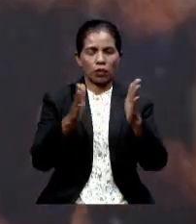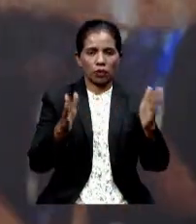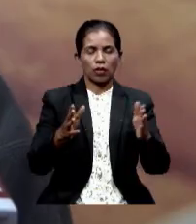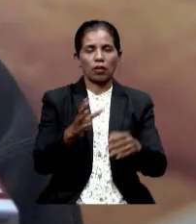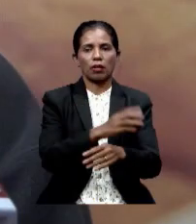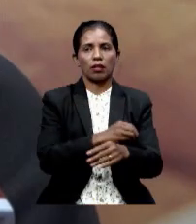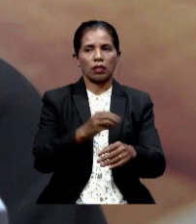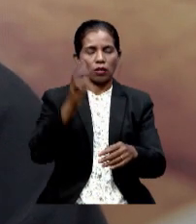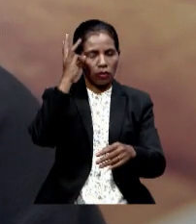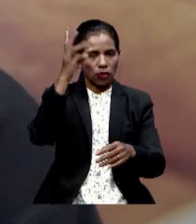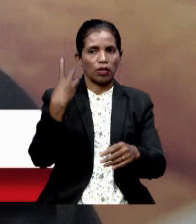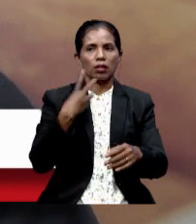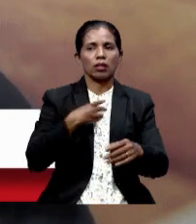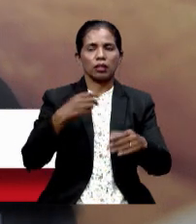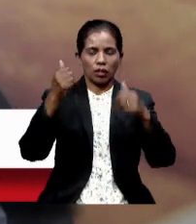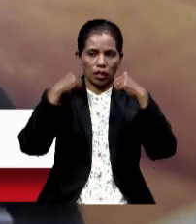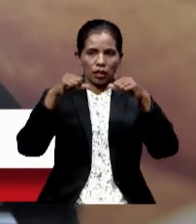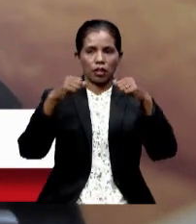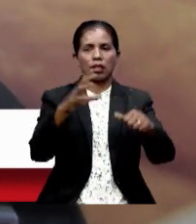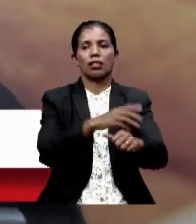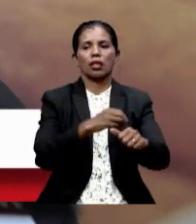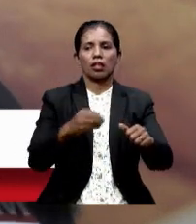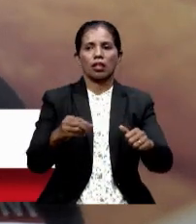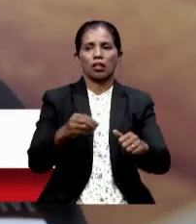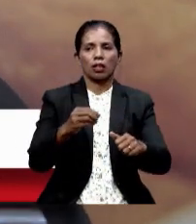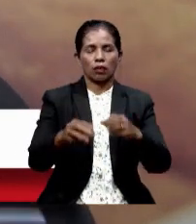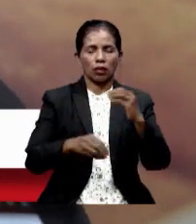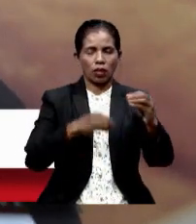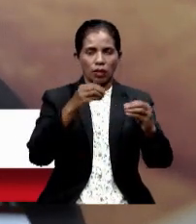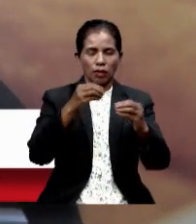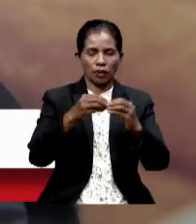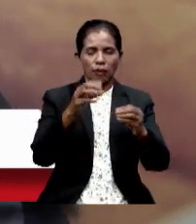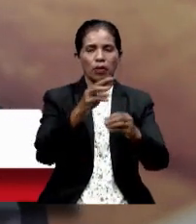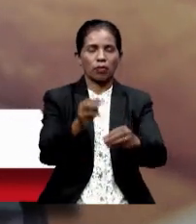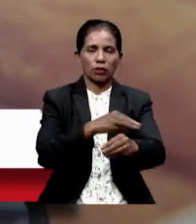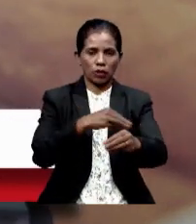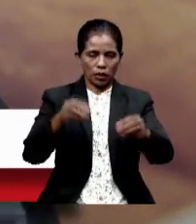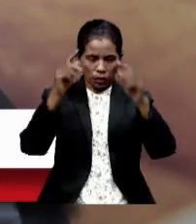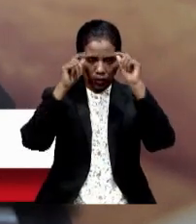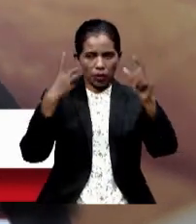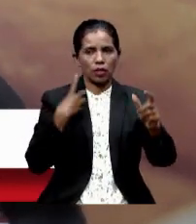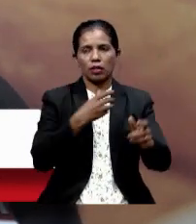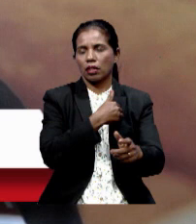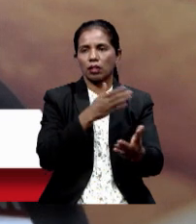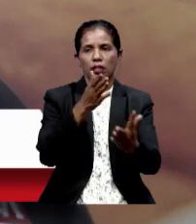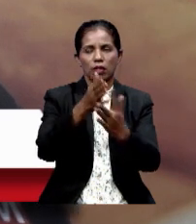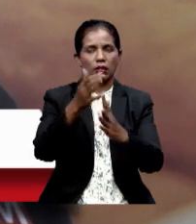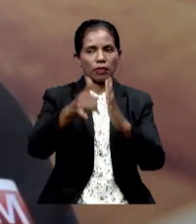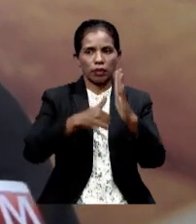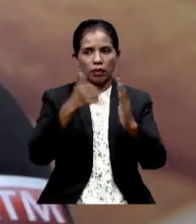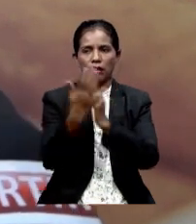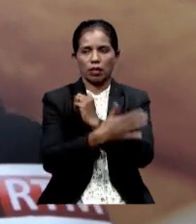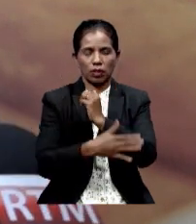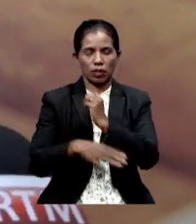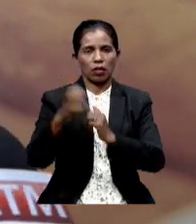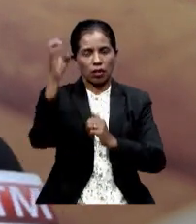mesmo com interon rasik husi artista senior sira mesmo hato sini preocupa com ba música husi Timor te tenen kata ita sira kasih suba YouTube buat sira mesmo kagor na sang Europa